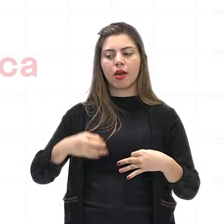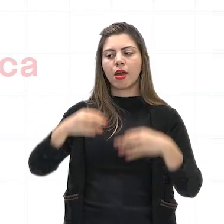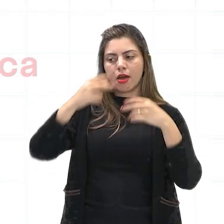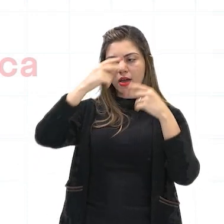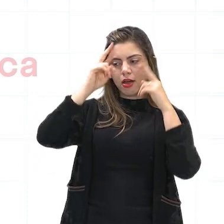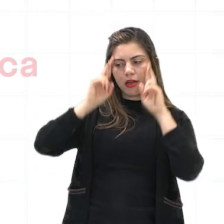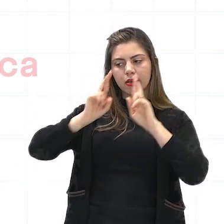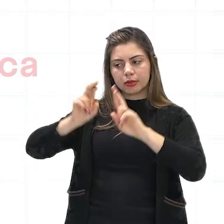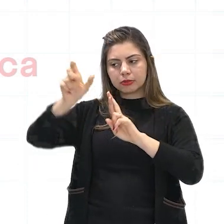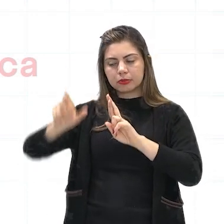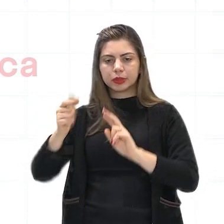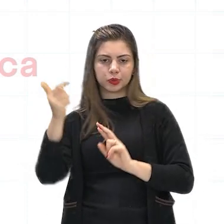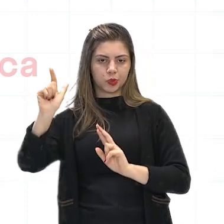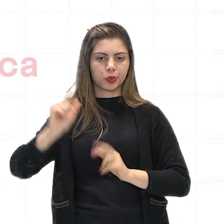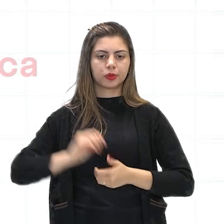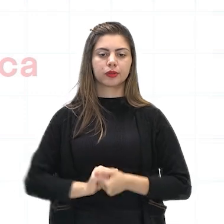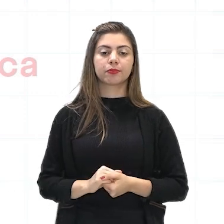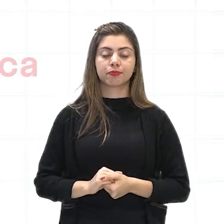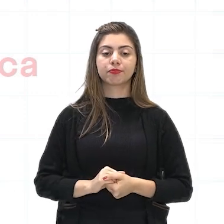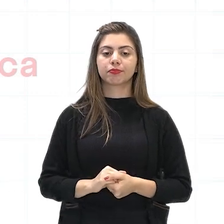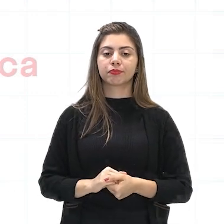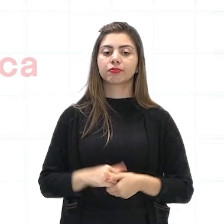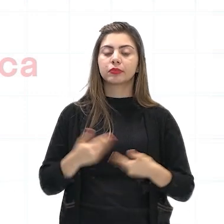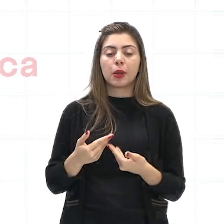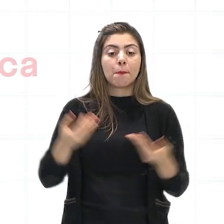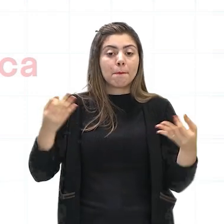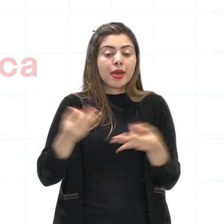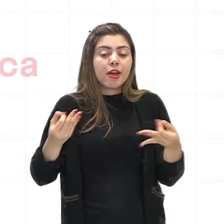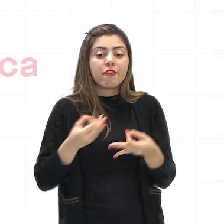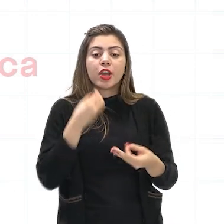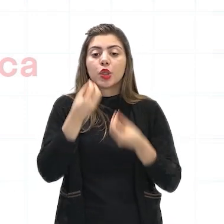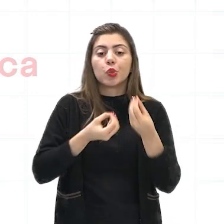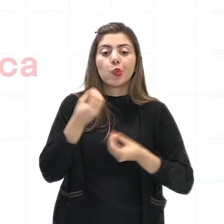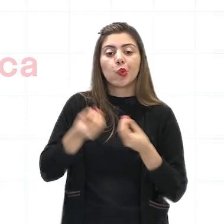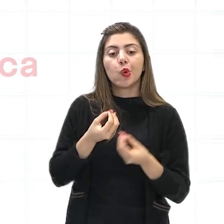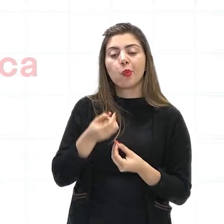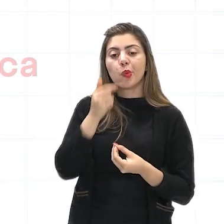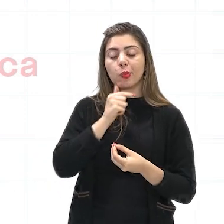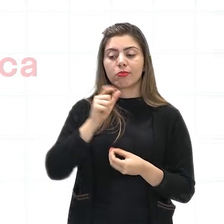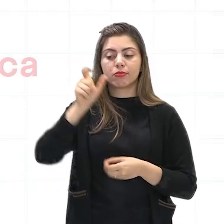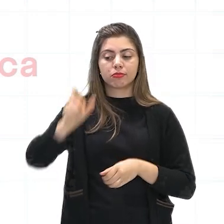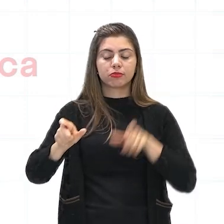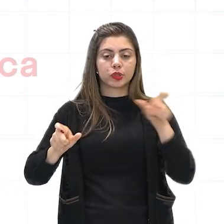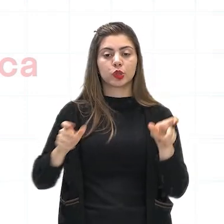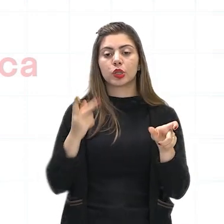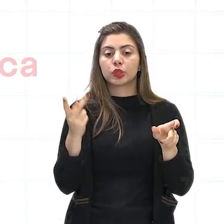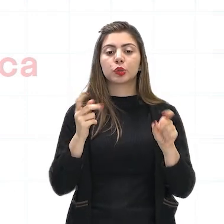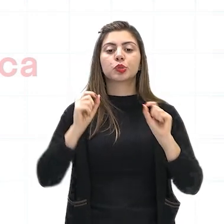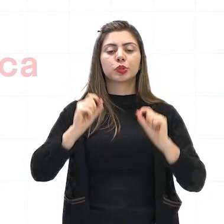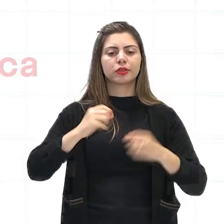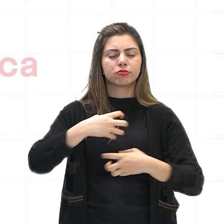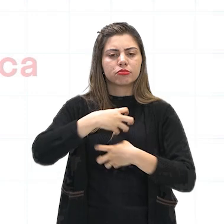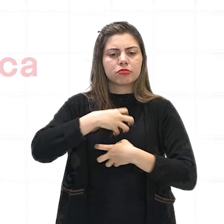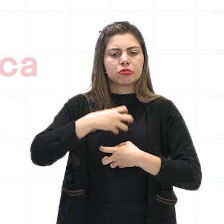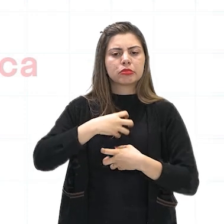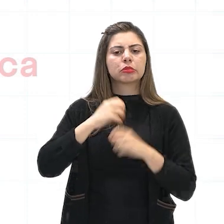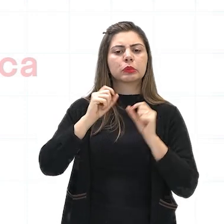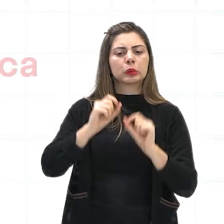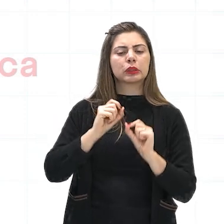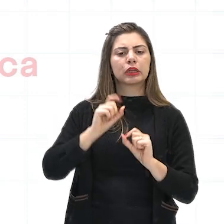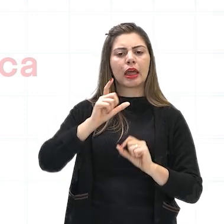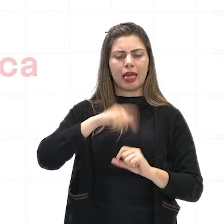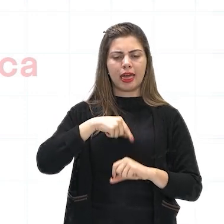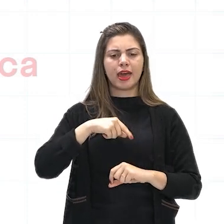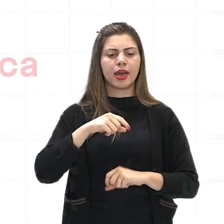ao próximo. A perfeição atinge-se pela unidade de seus dois elementos